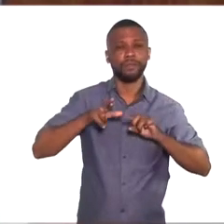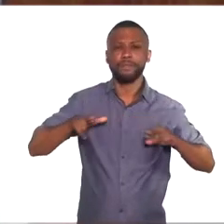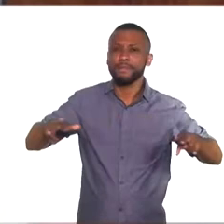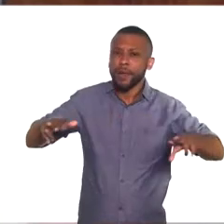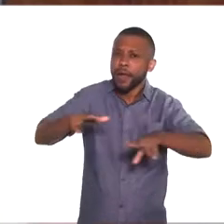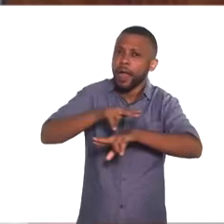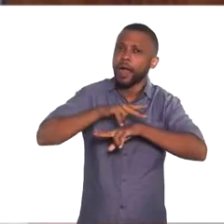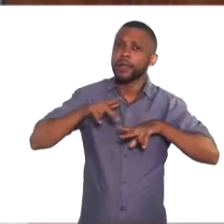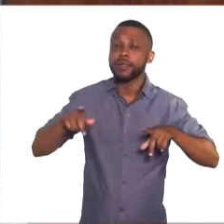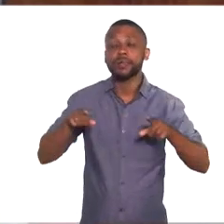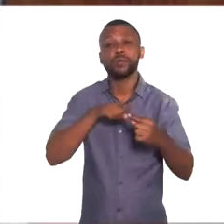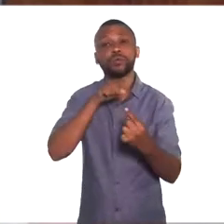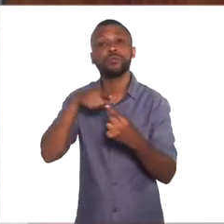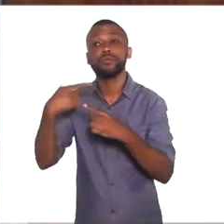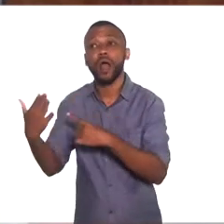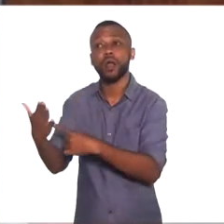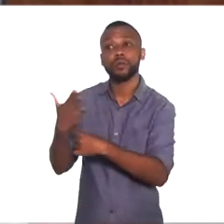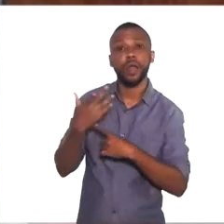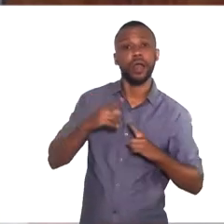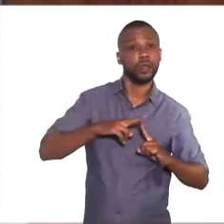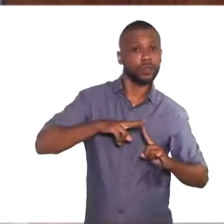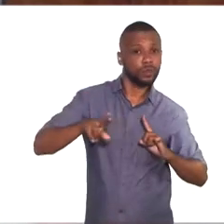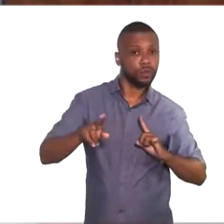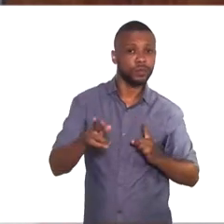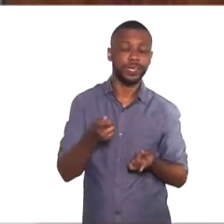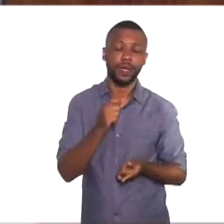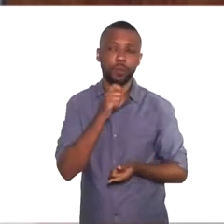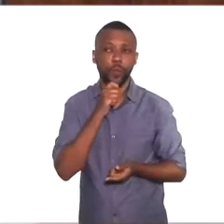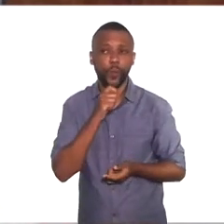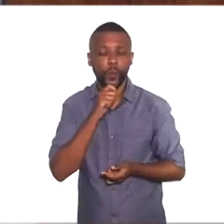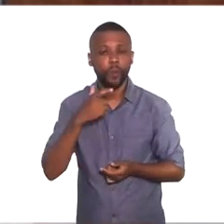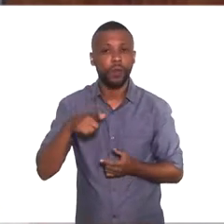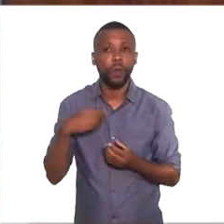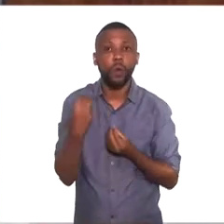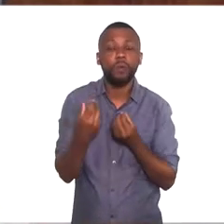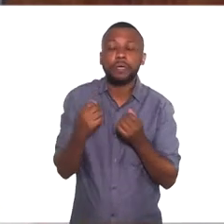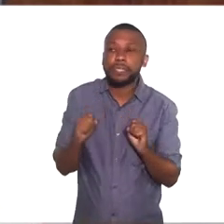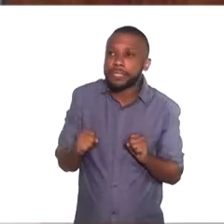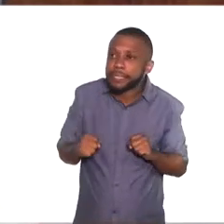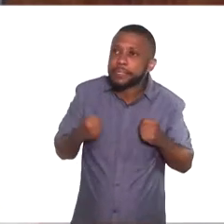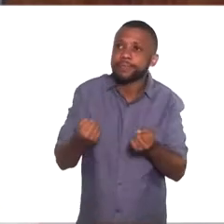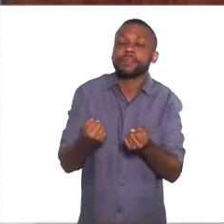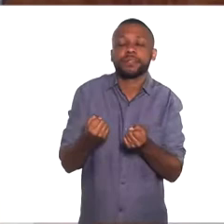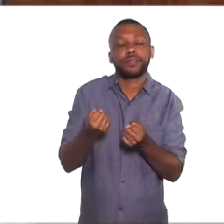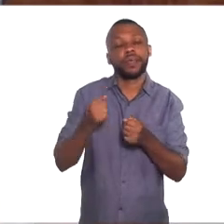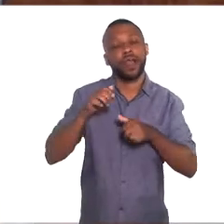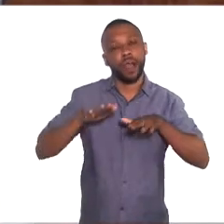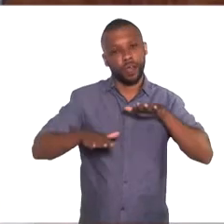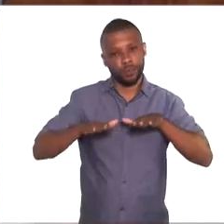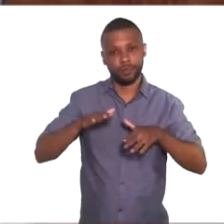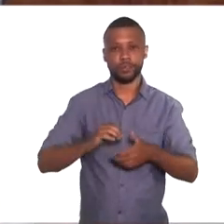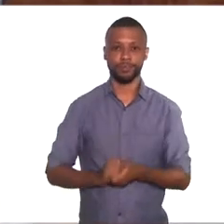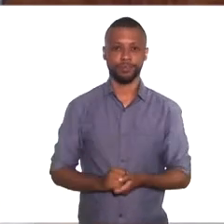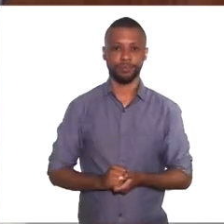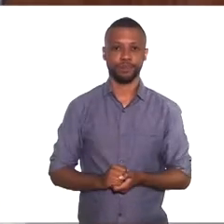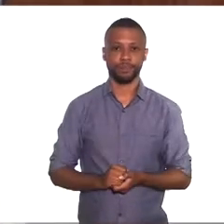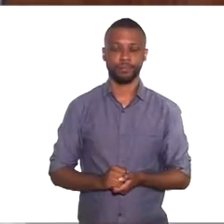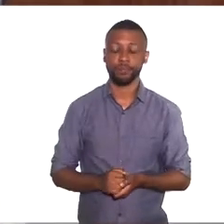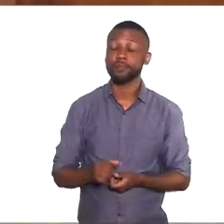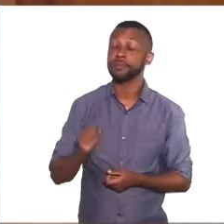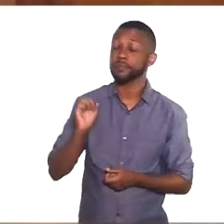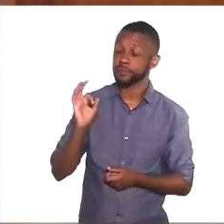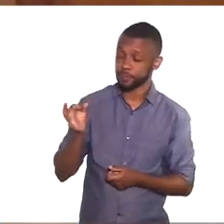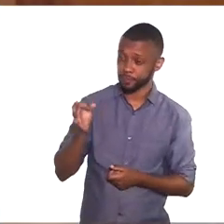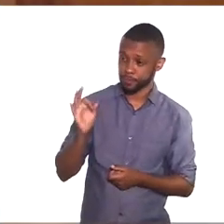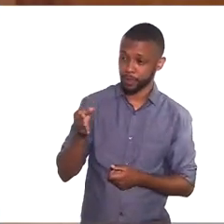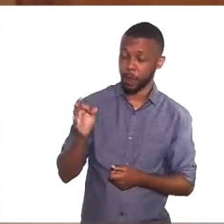inter-religiosos e que eles possam ajudar as religiões que não têm como se defender muitas vezes